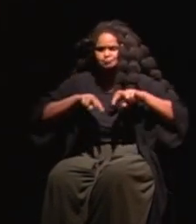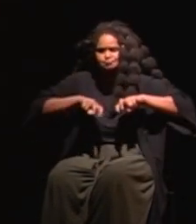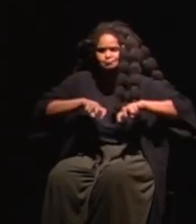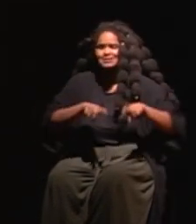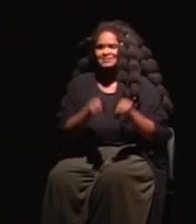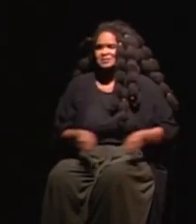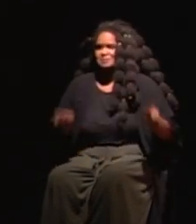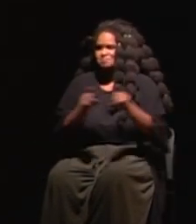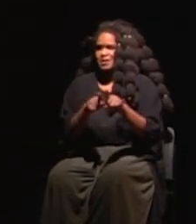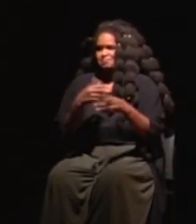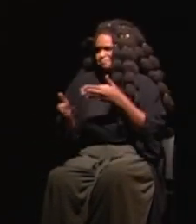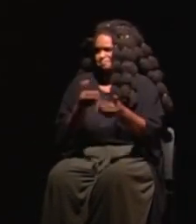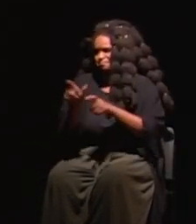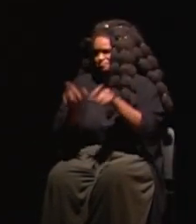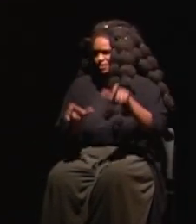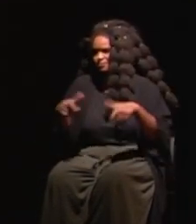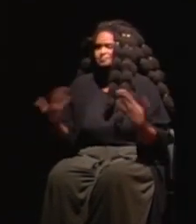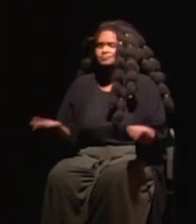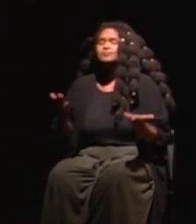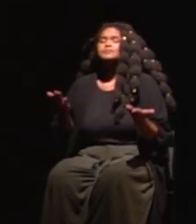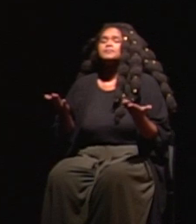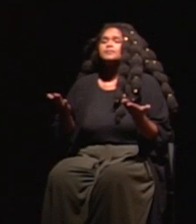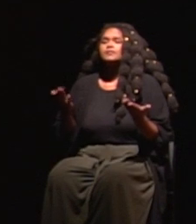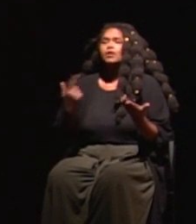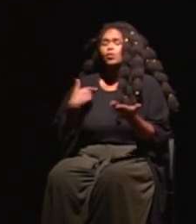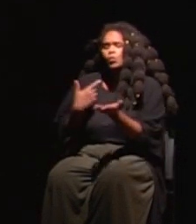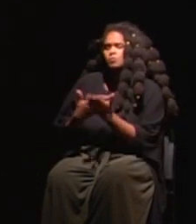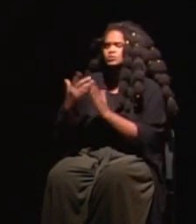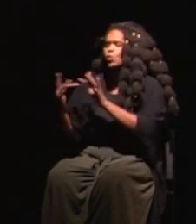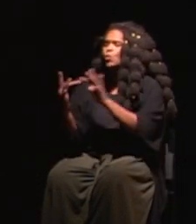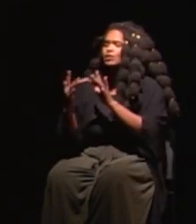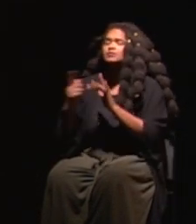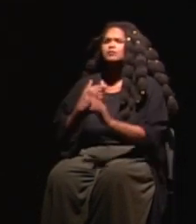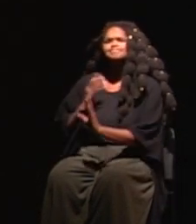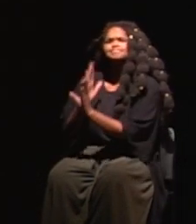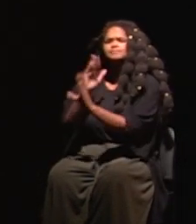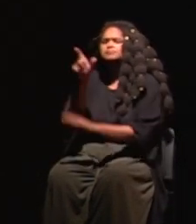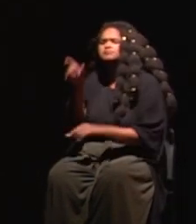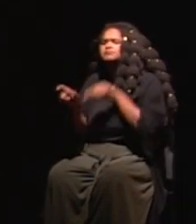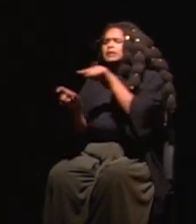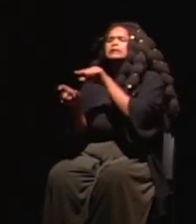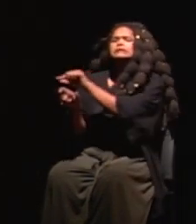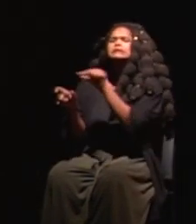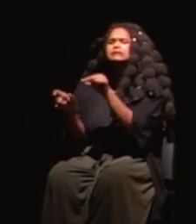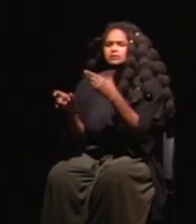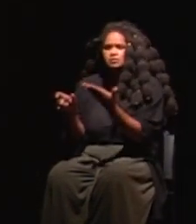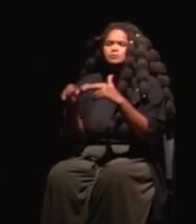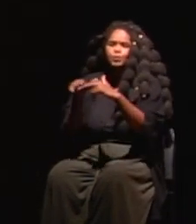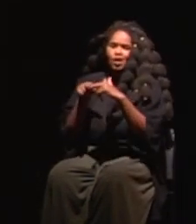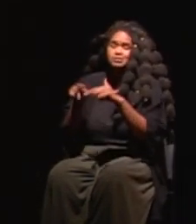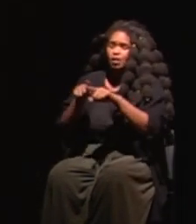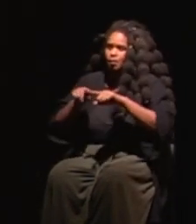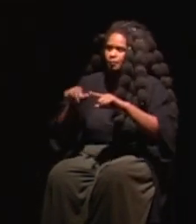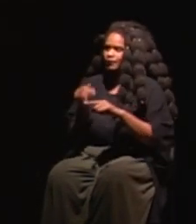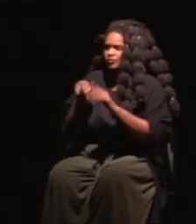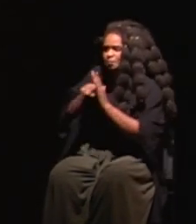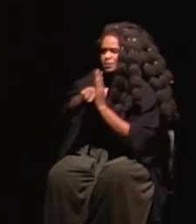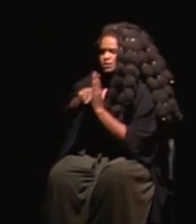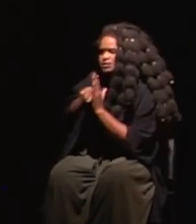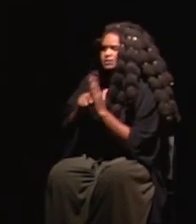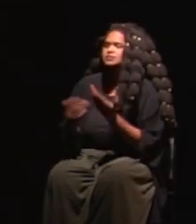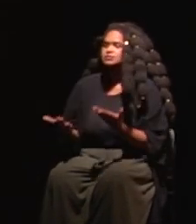consulta. Então, assim começa o meu contato e eu começo a descobrir quem é Estefânia Abril a partir disso e a pesquisar